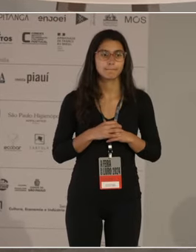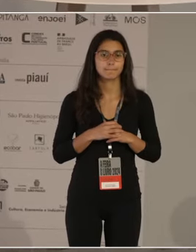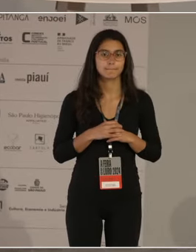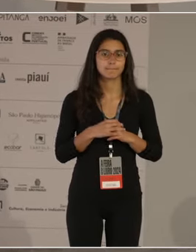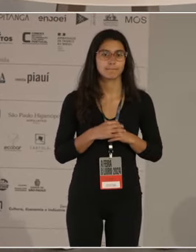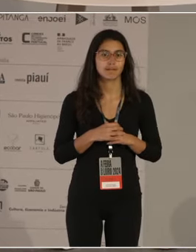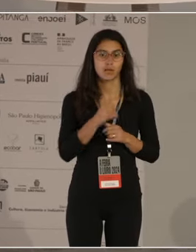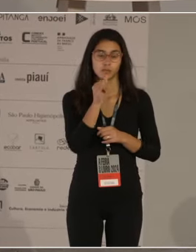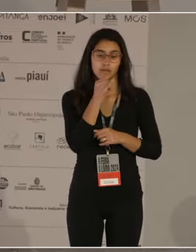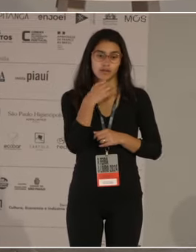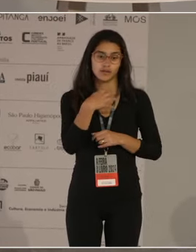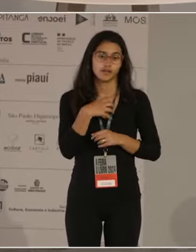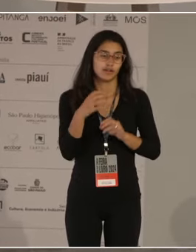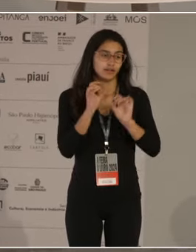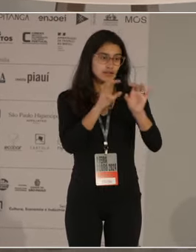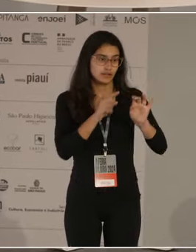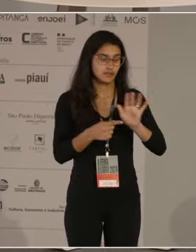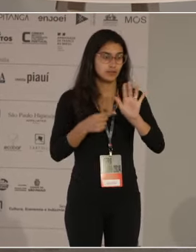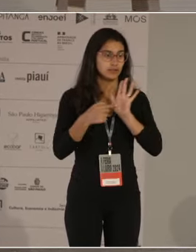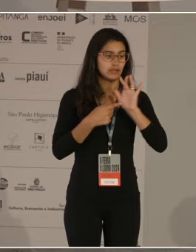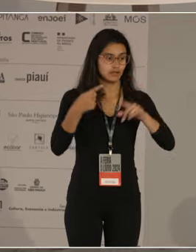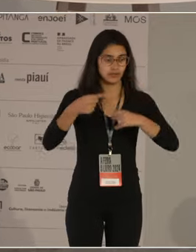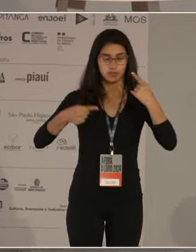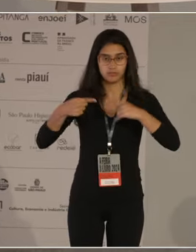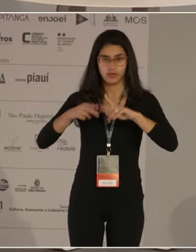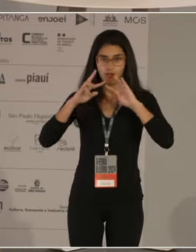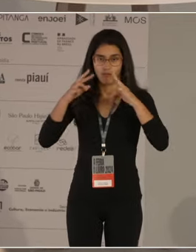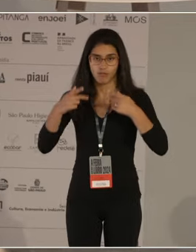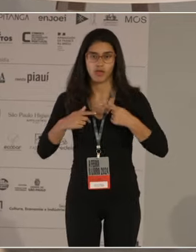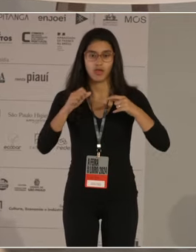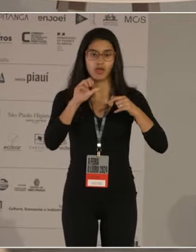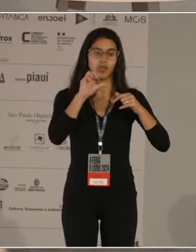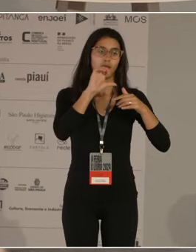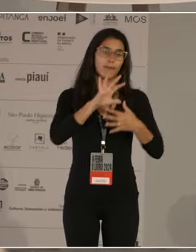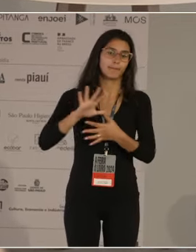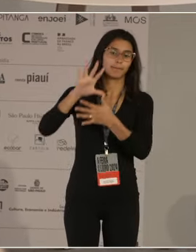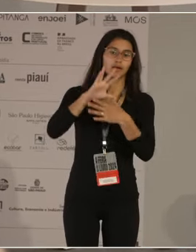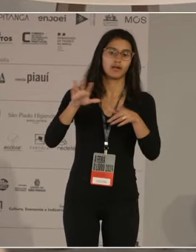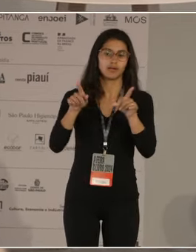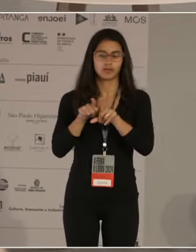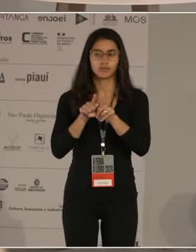de especialidades que estão representadas nesse debate da ocupação humana nas Américas,